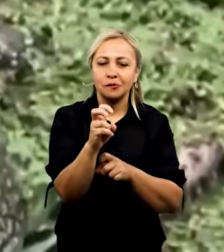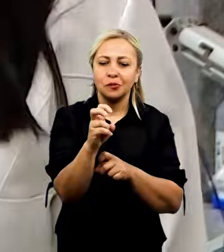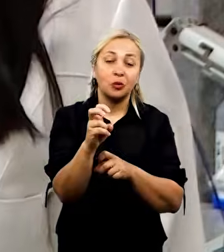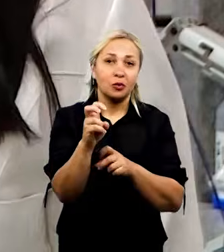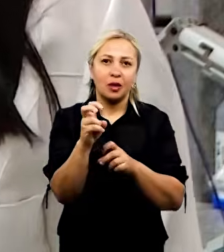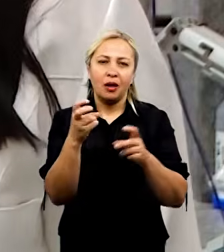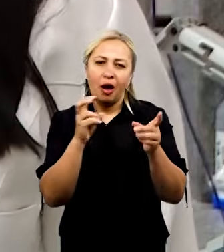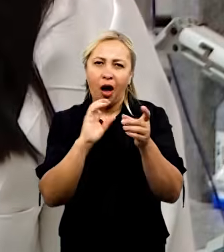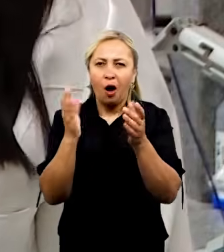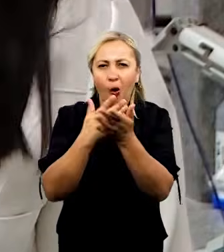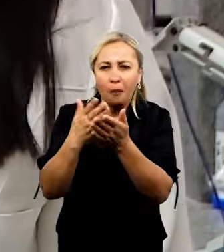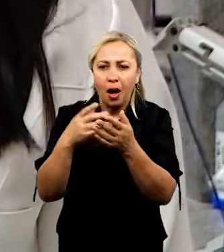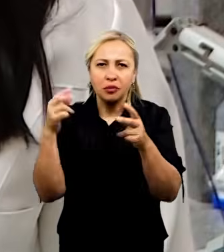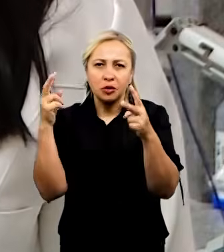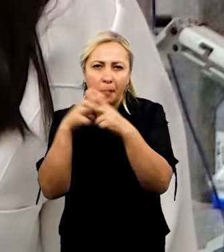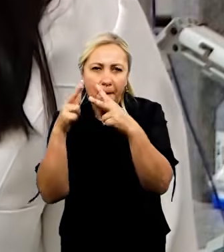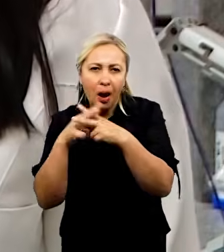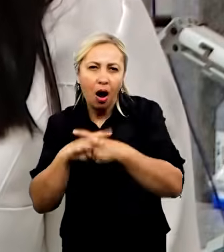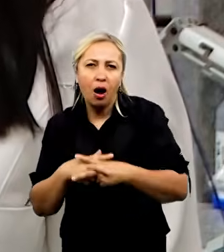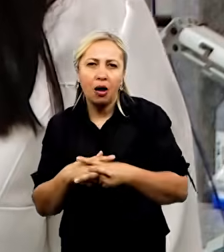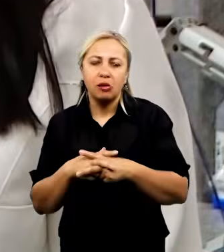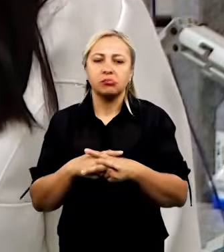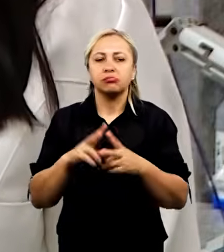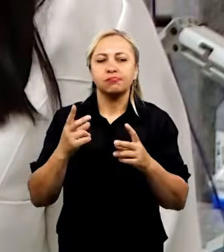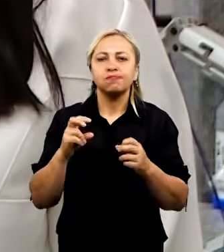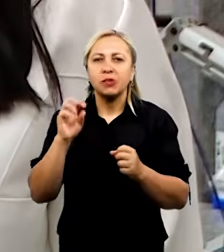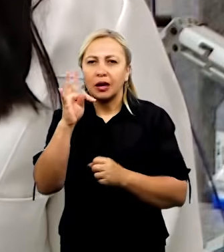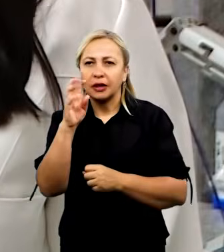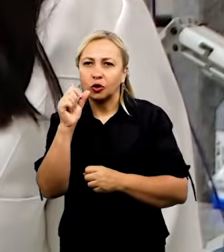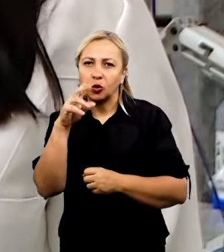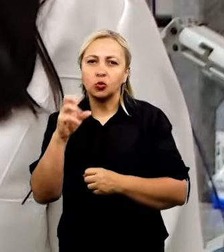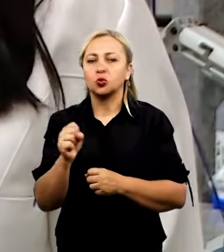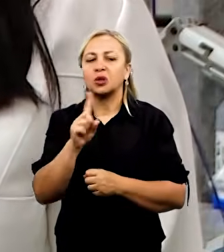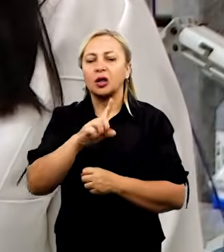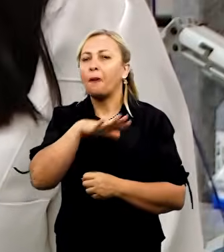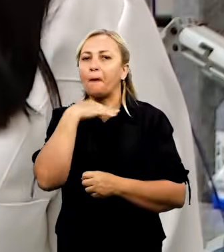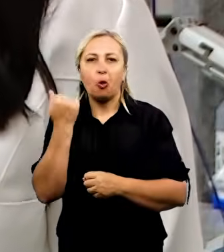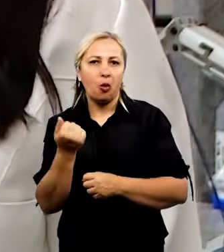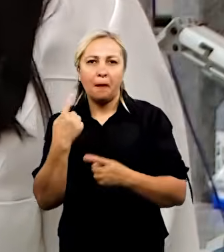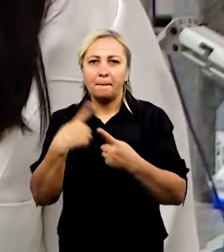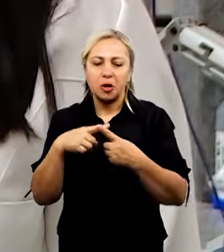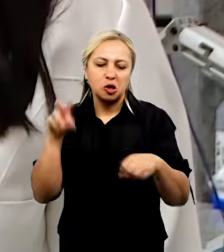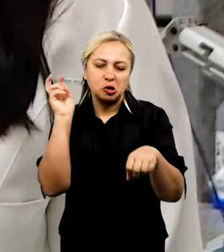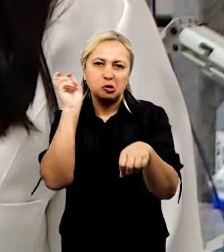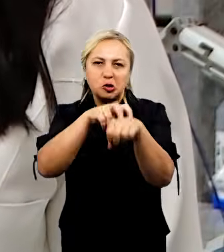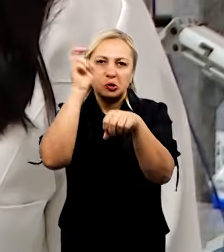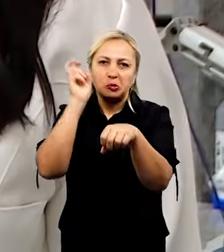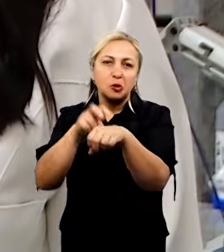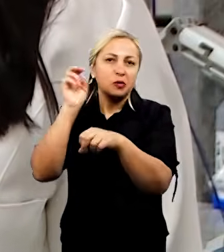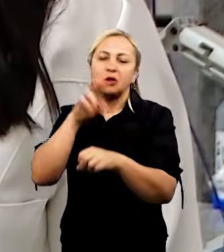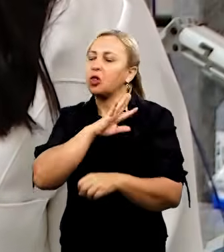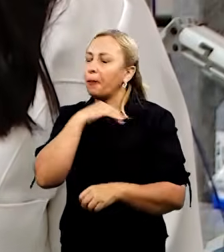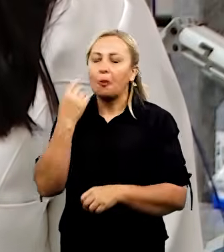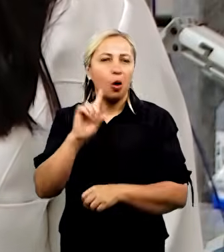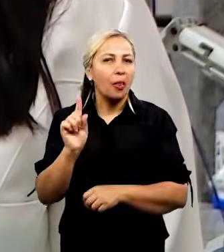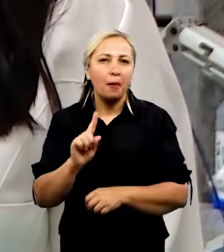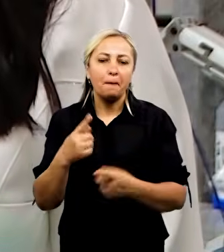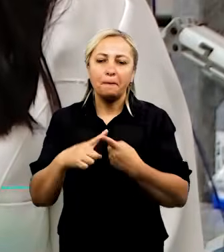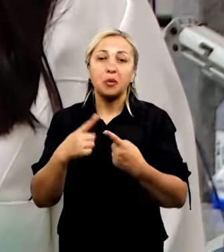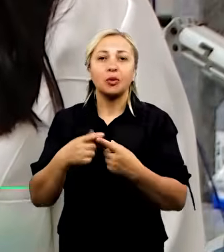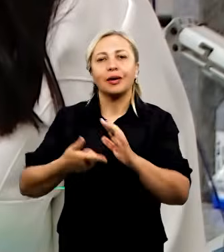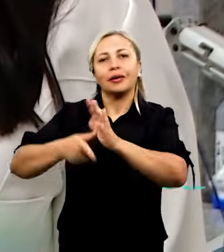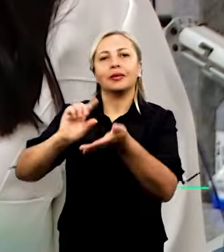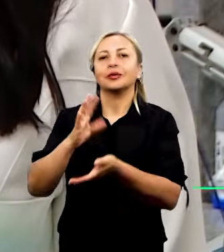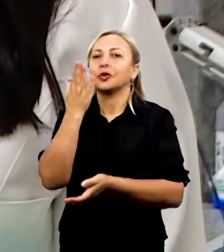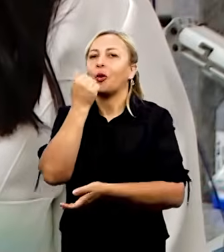inicia uma luta com essa serpente, esse tejuaçu ele acaba não morrendo, não sofrendo nenhuma consequência da